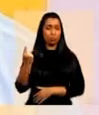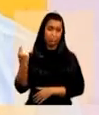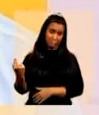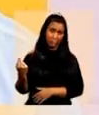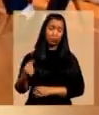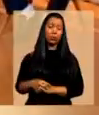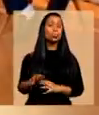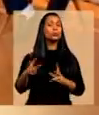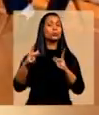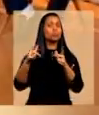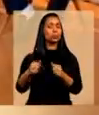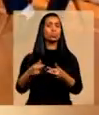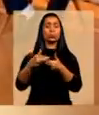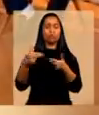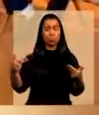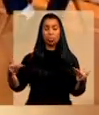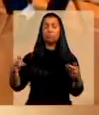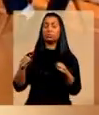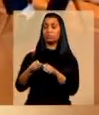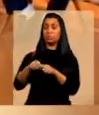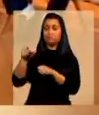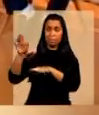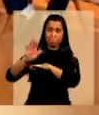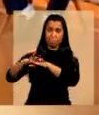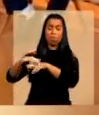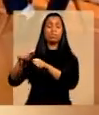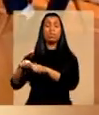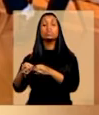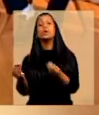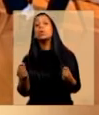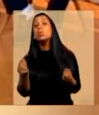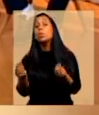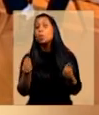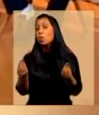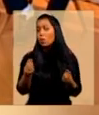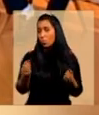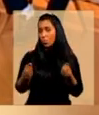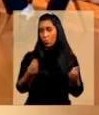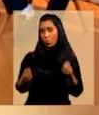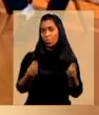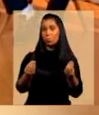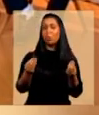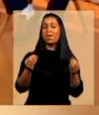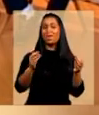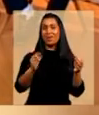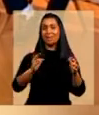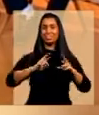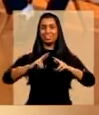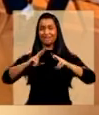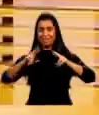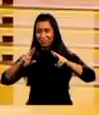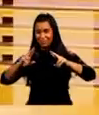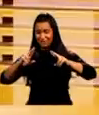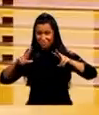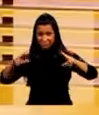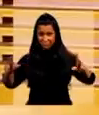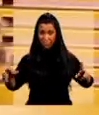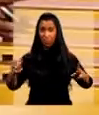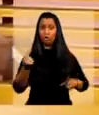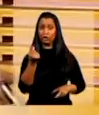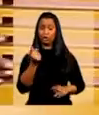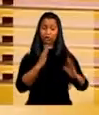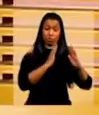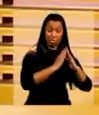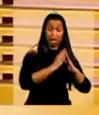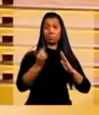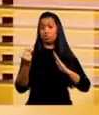coordena toda a produção, todo esse trabalho. Exato. Como é que funciona essa divisão? Para você é muito claro, dinheiro